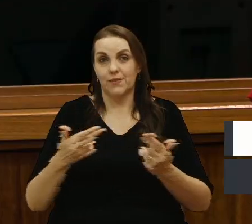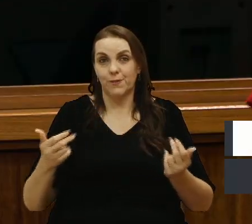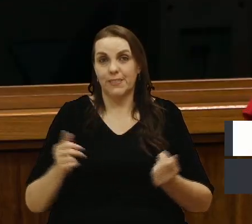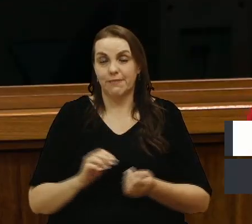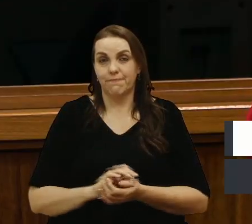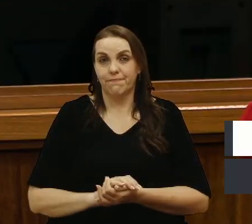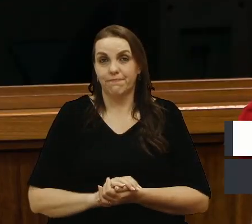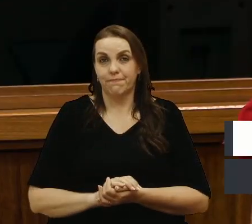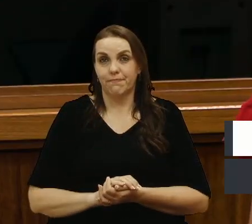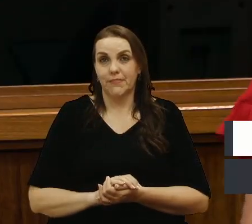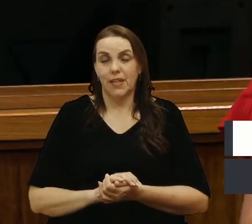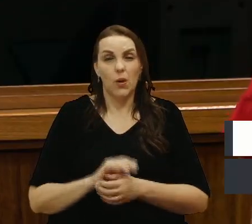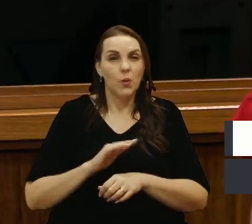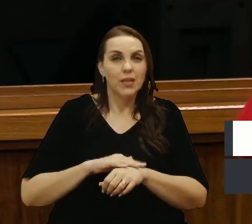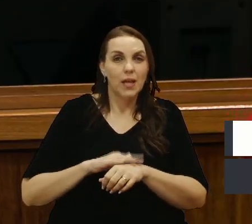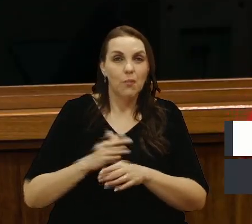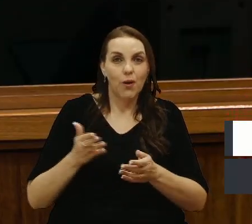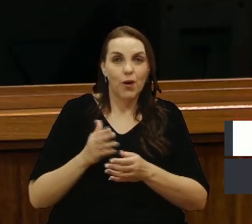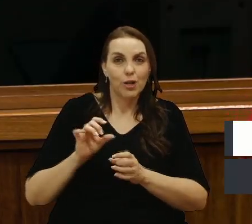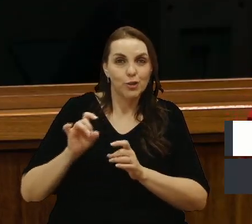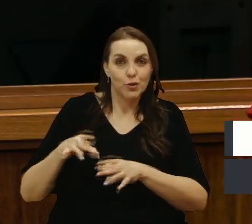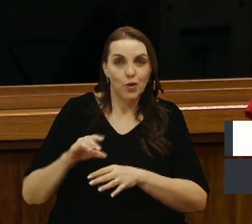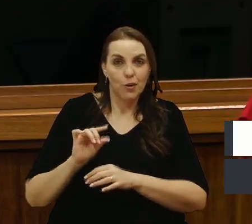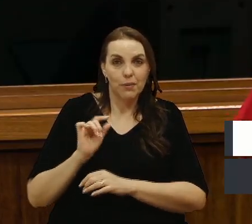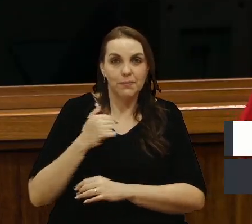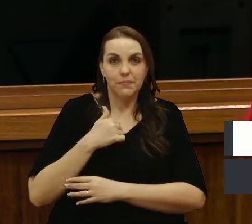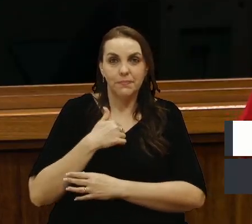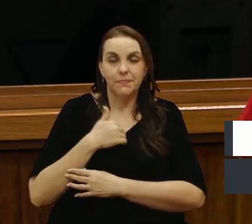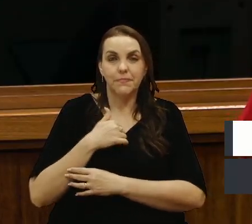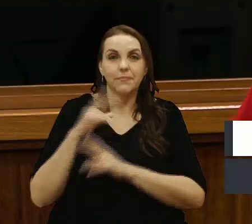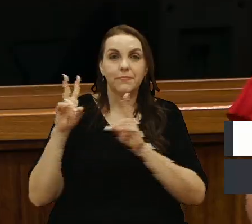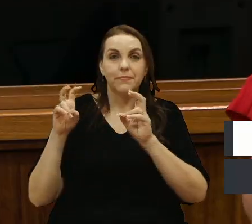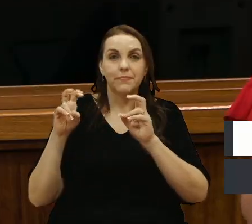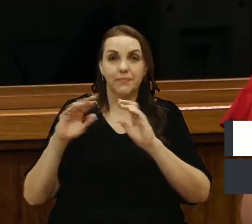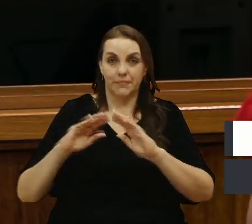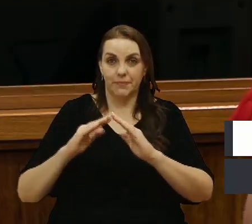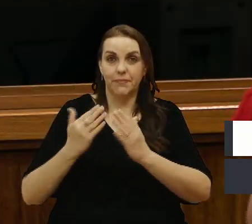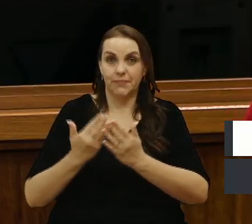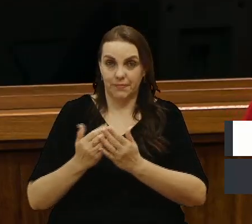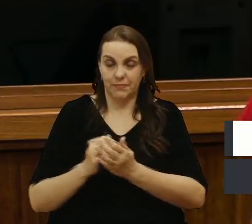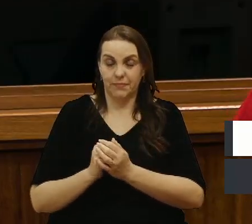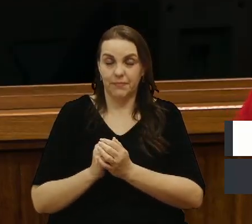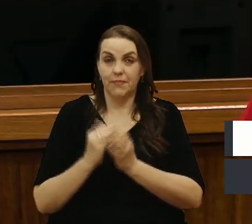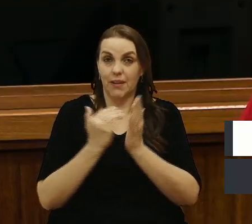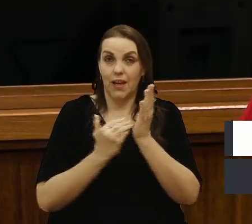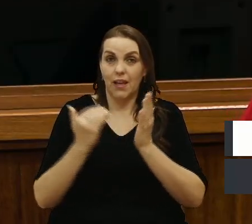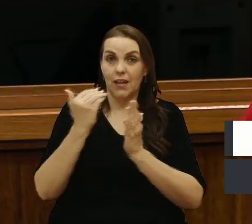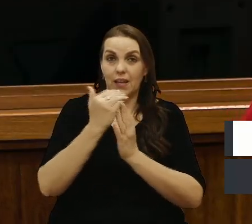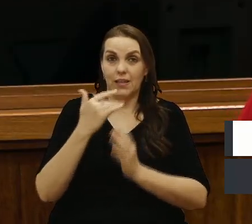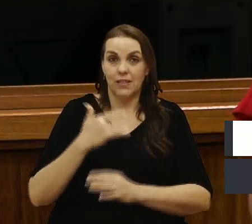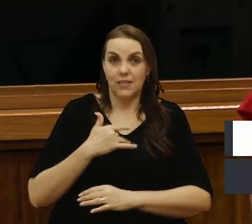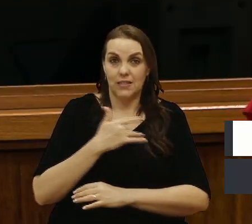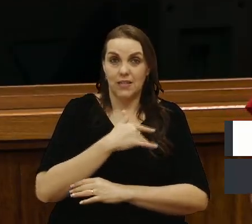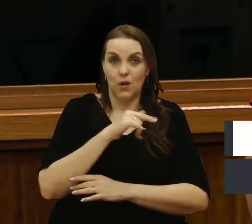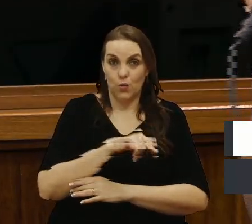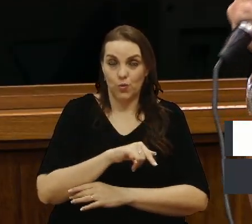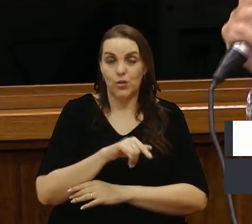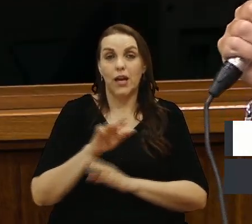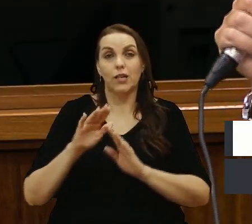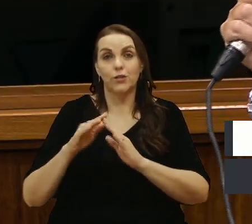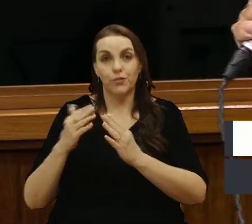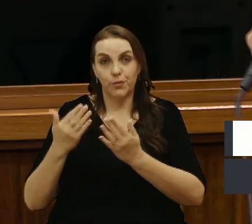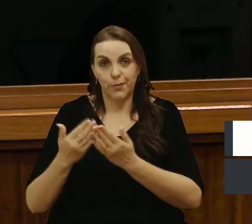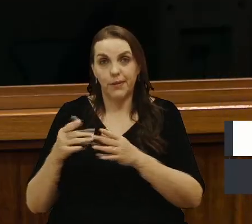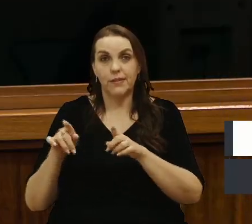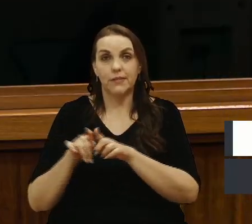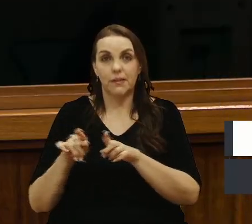E os tempinhos que me sobrou, eu vou comentar essa questão das escolas. Além da saúde, é escola e é a